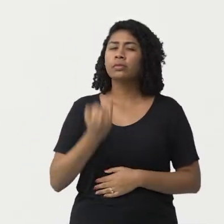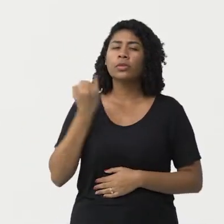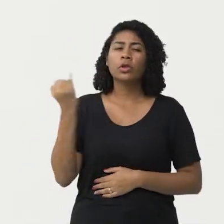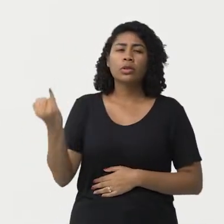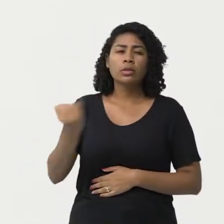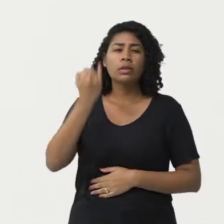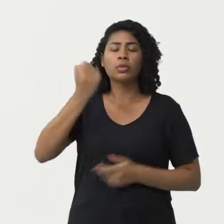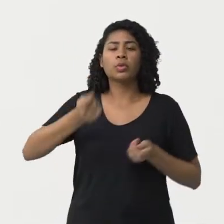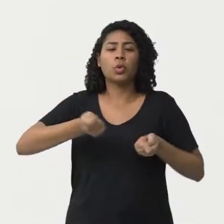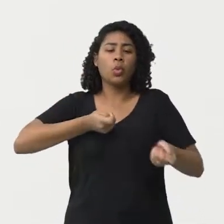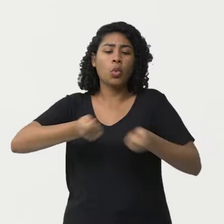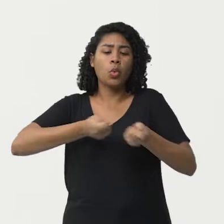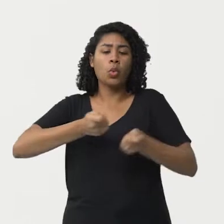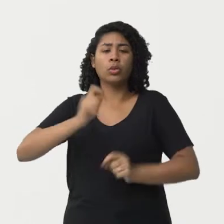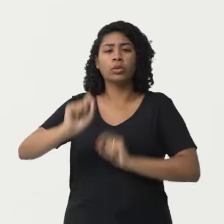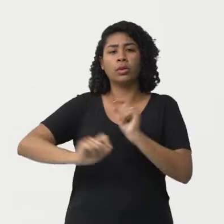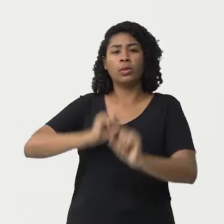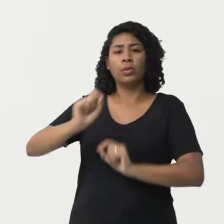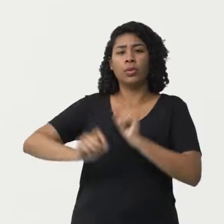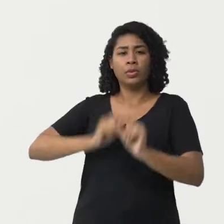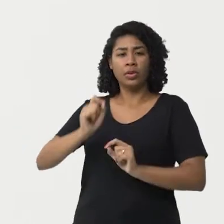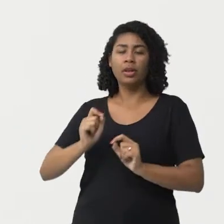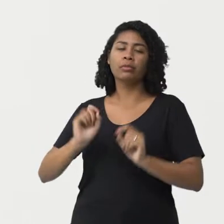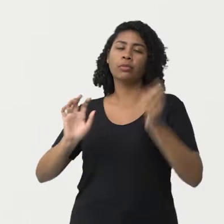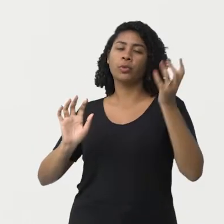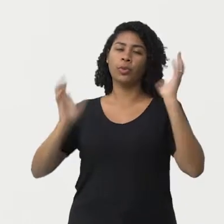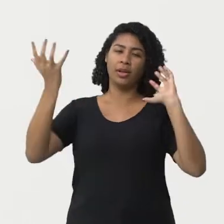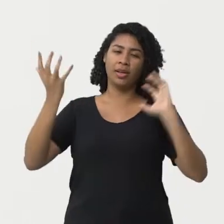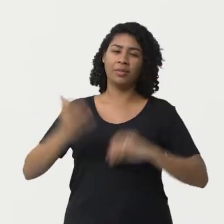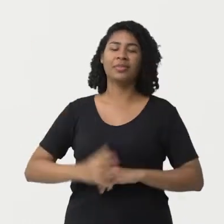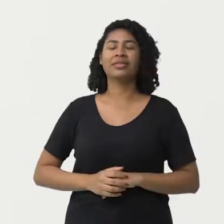o controle do nosso clima, para a regulação do nosso